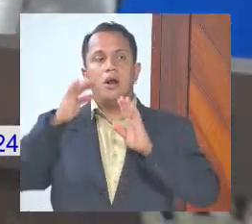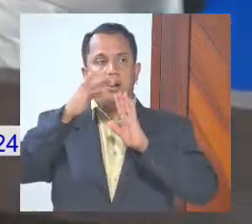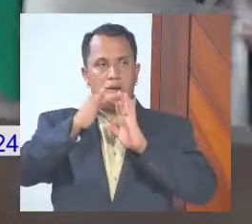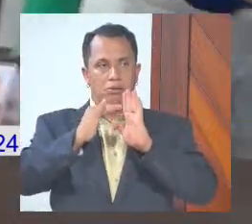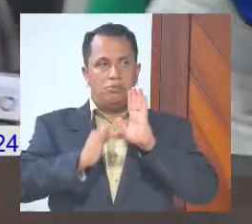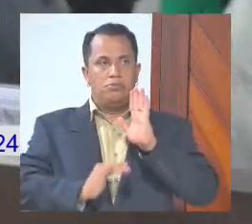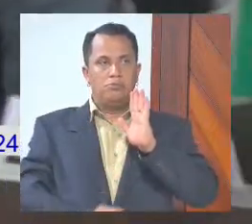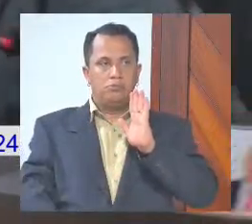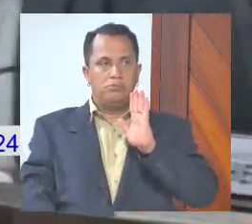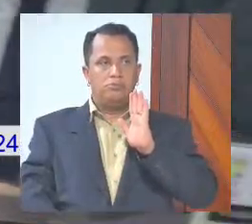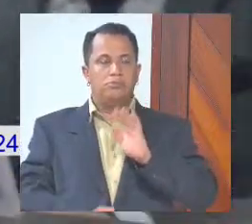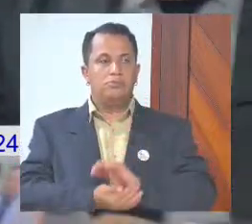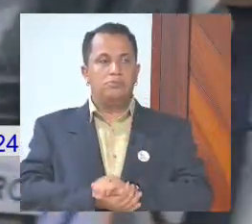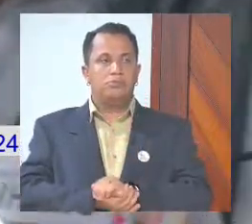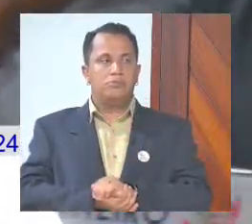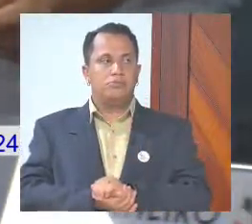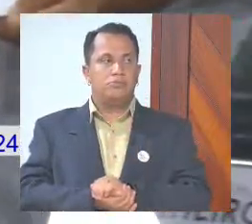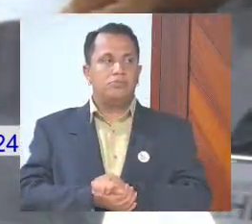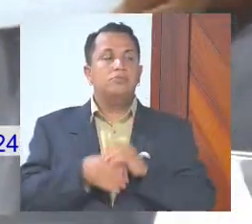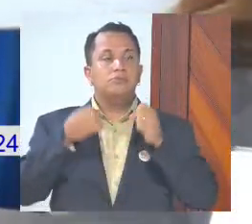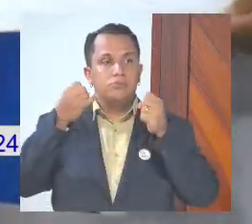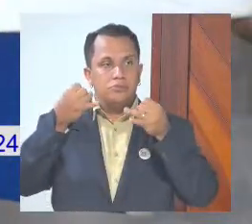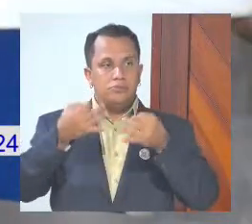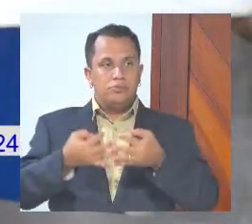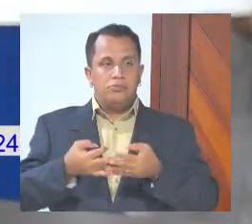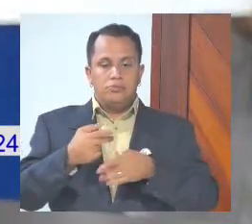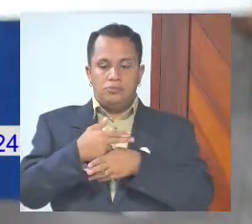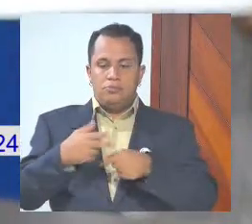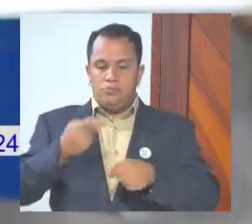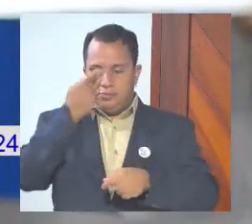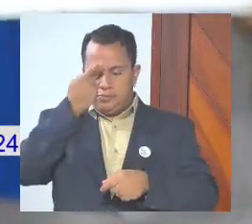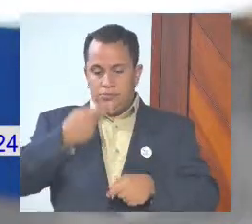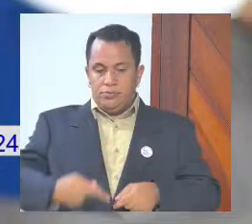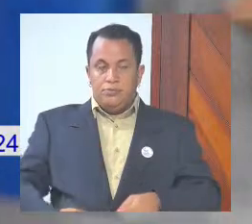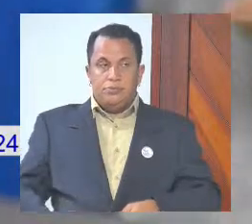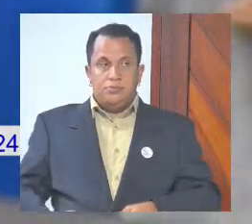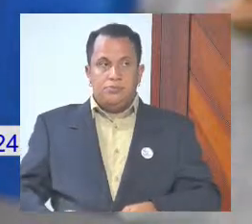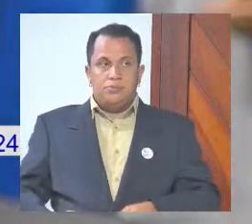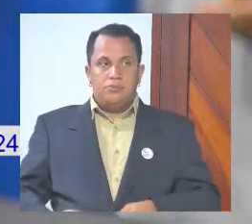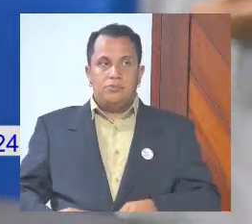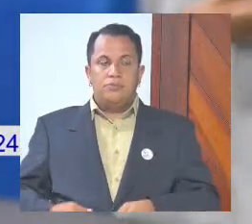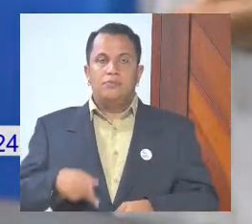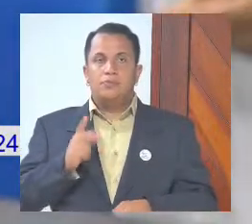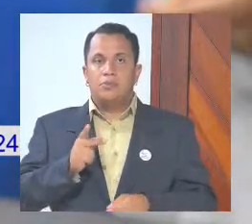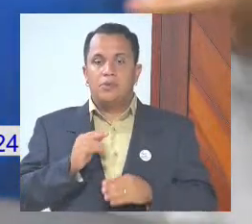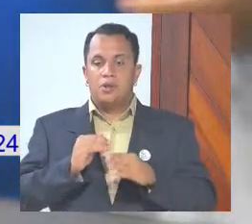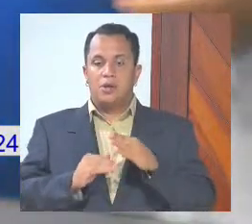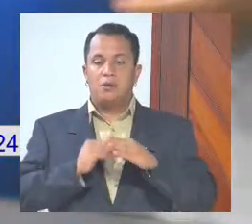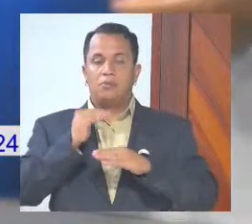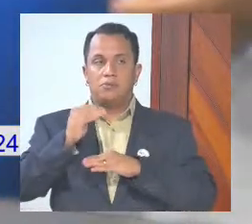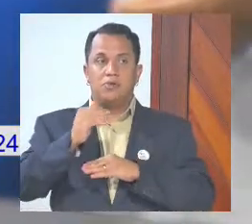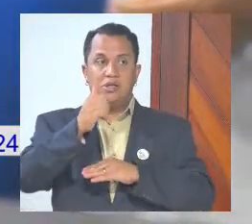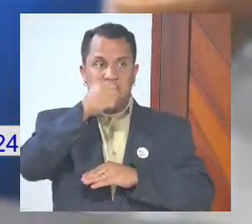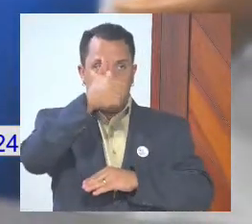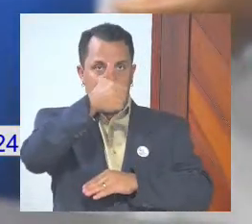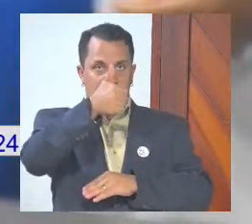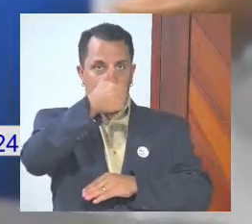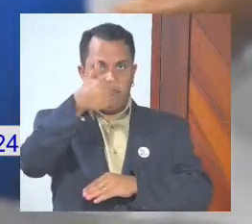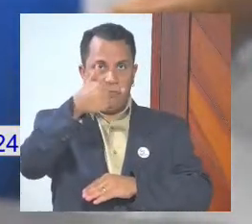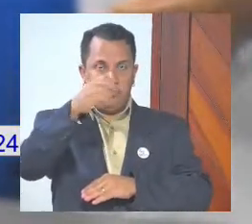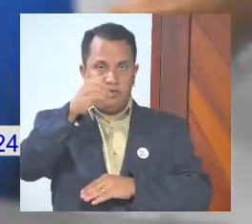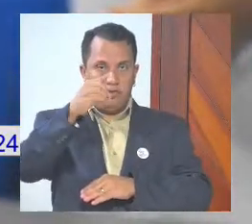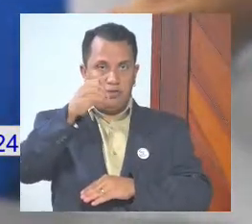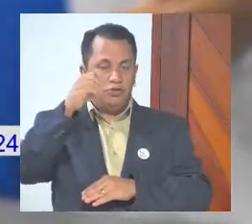casos: para tratar de interesse particular, por prazo nunca superior a 120